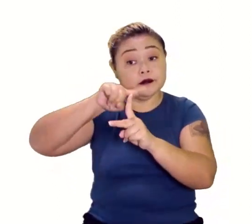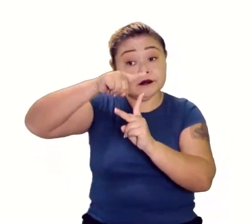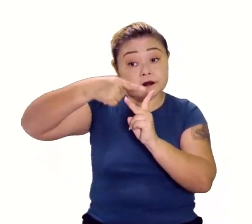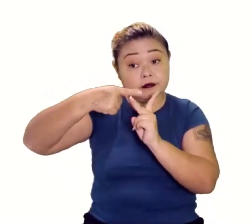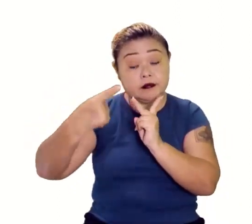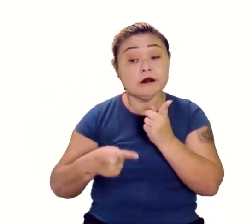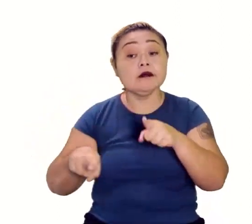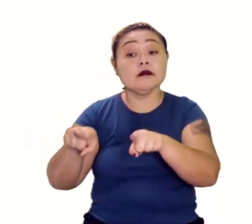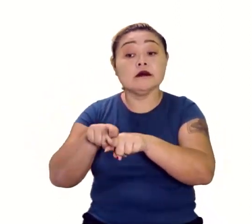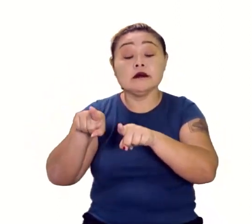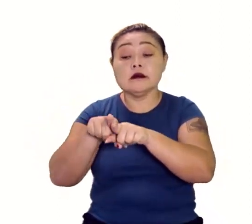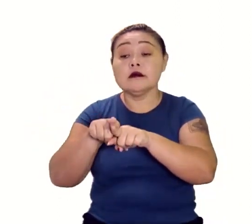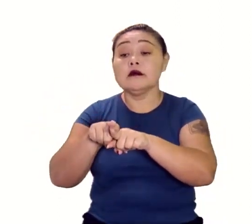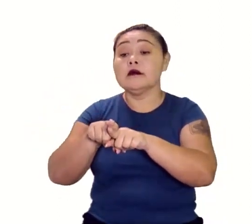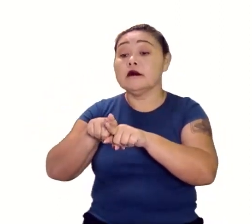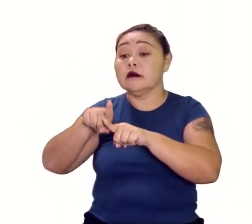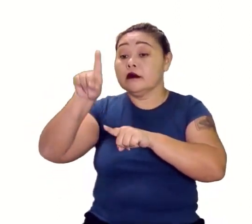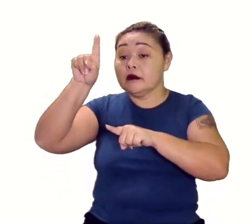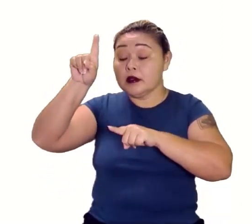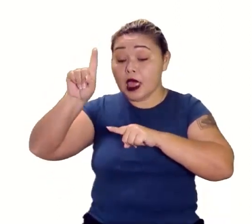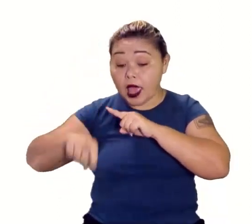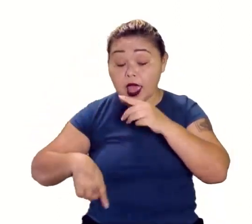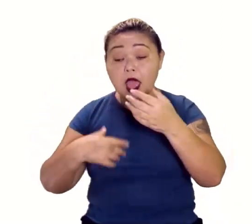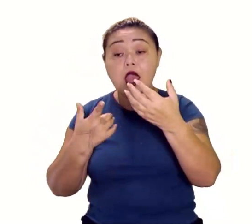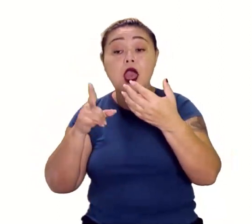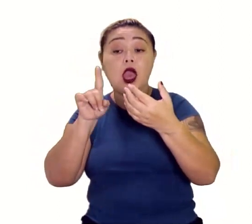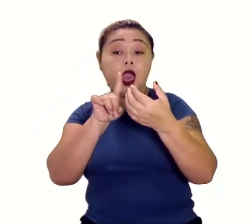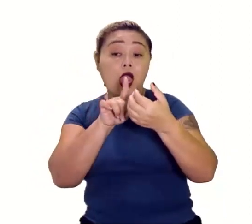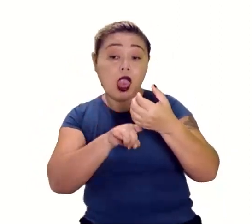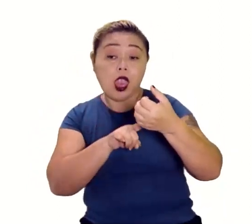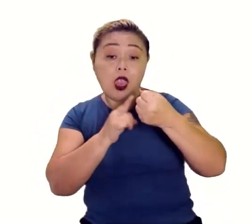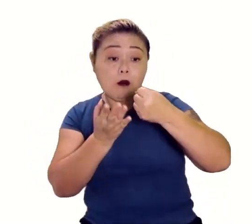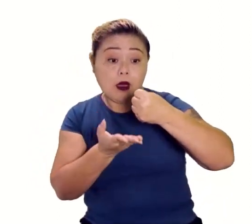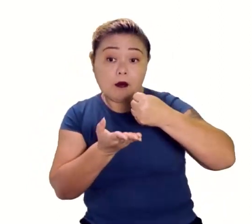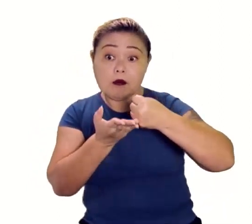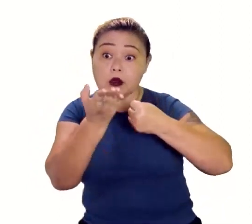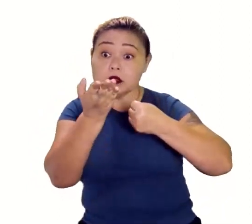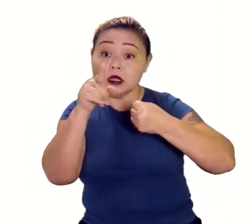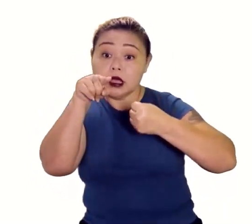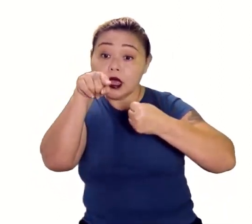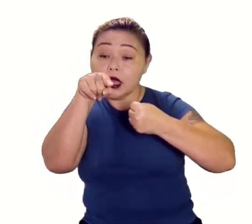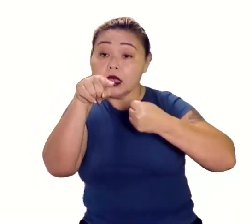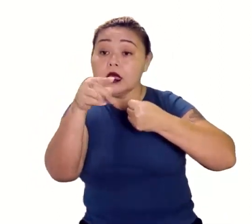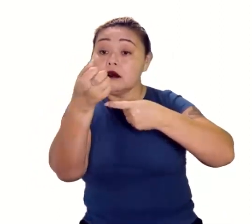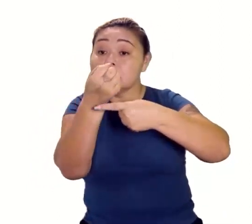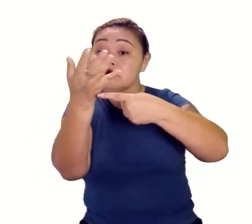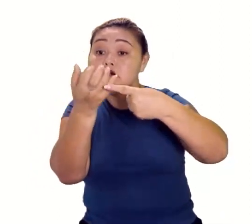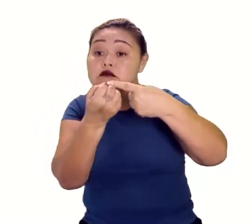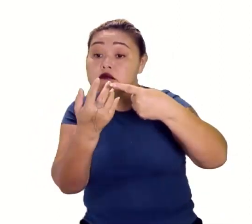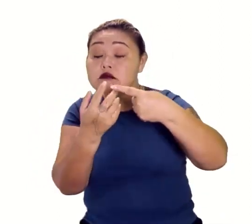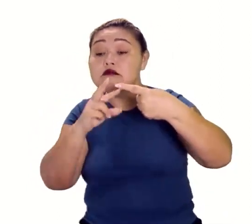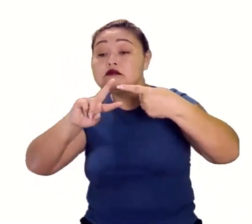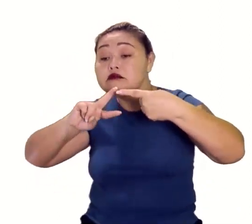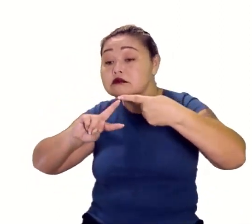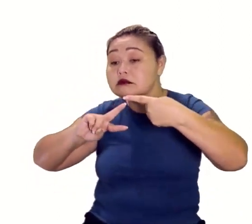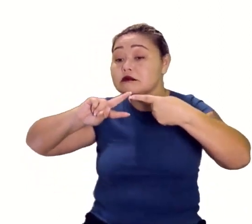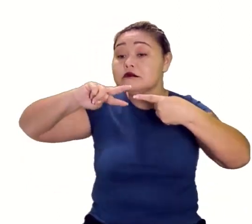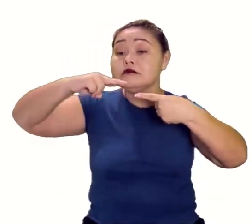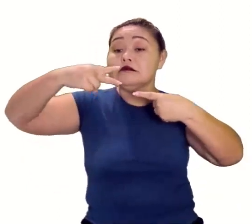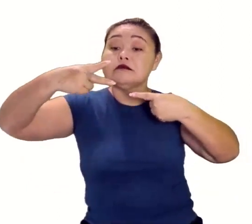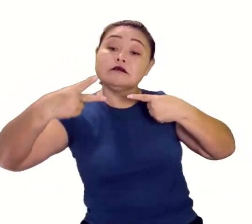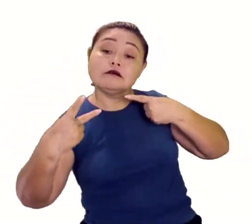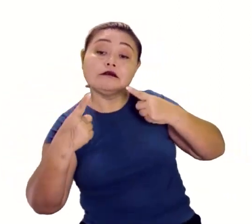aprendemos que é uma potência com expoente fracionário. É mesmo, dá para transformar de fração Em